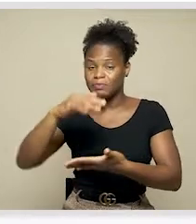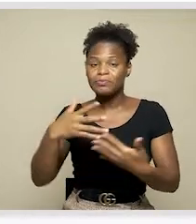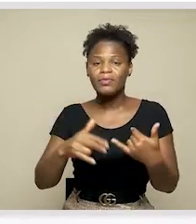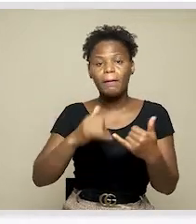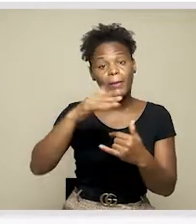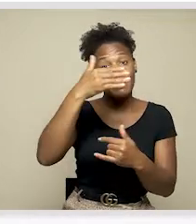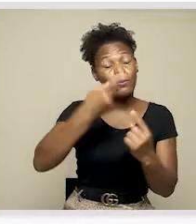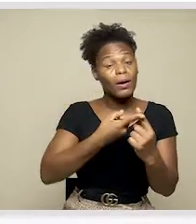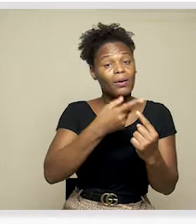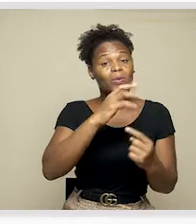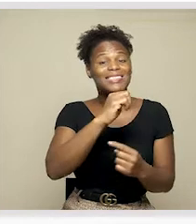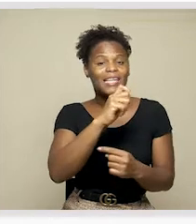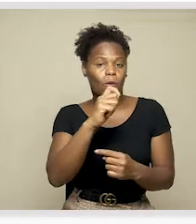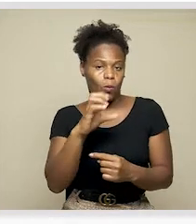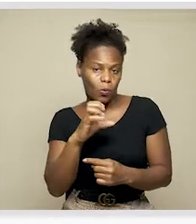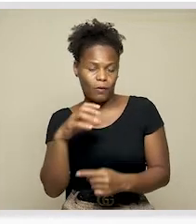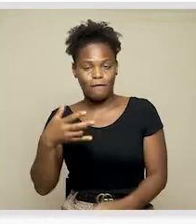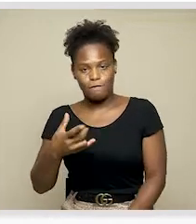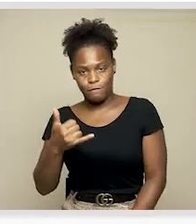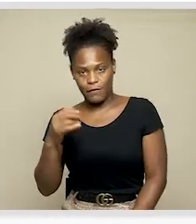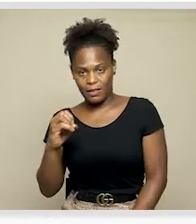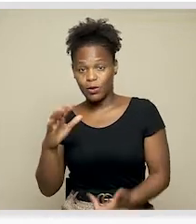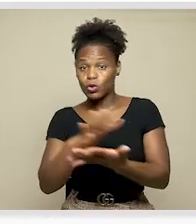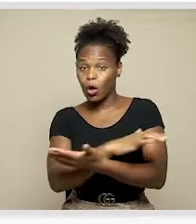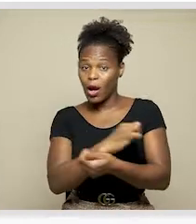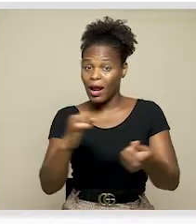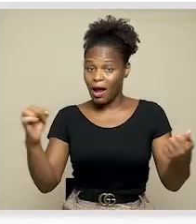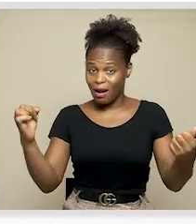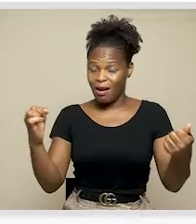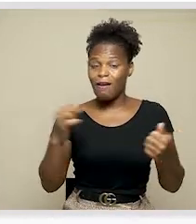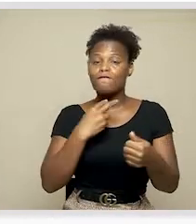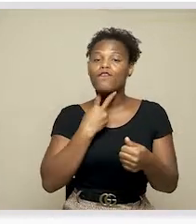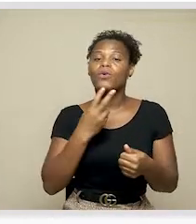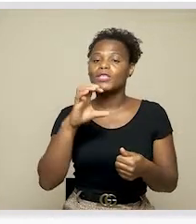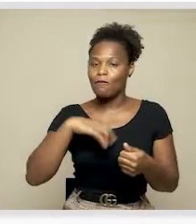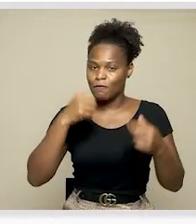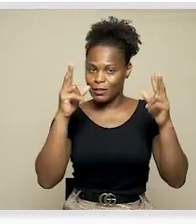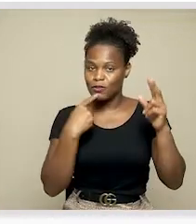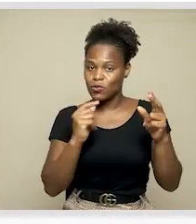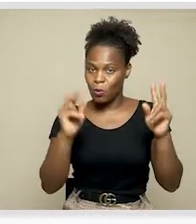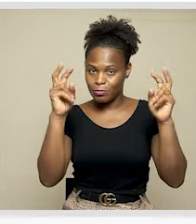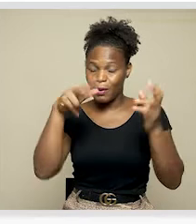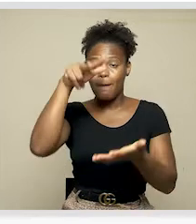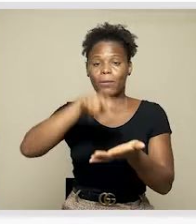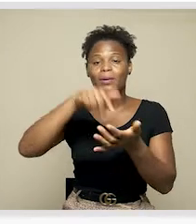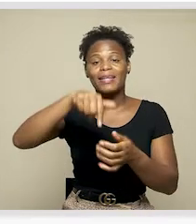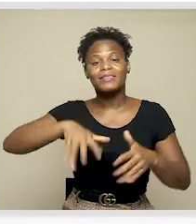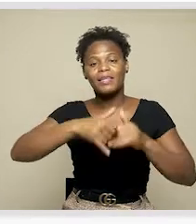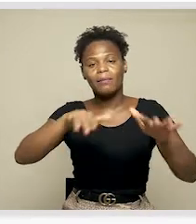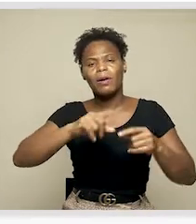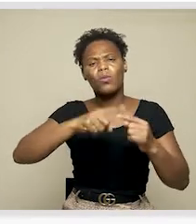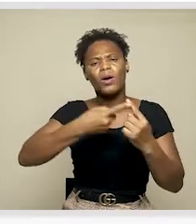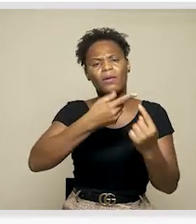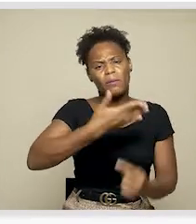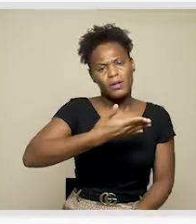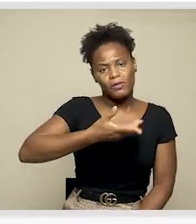século XX, o jornal A Voz de Cabo Verde. Foi publicado na Praia entre os anos